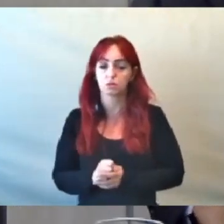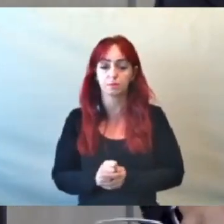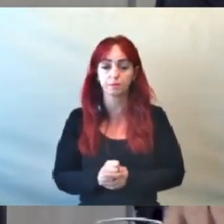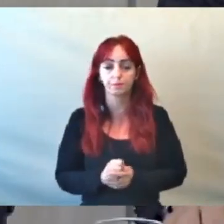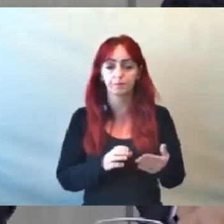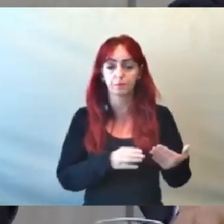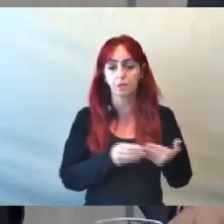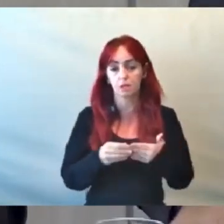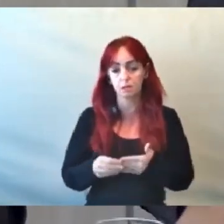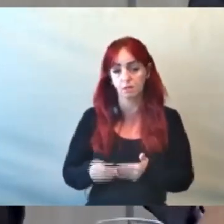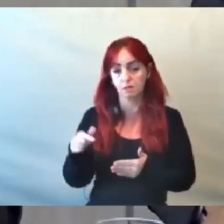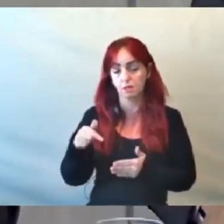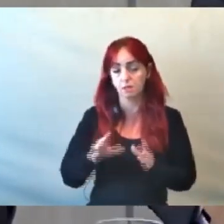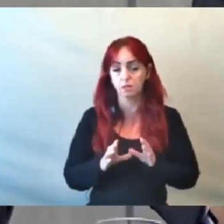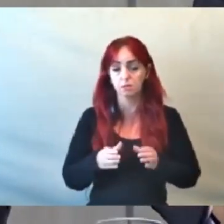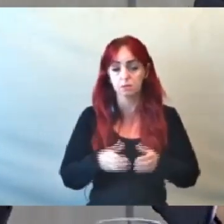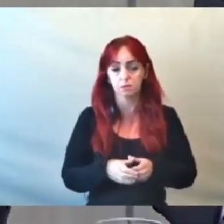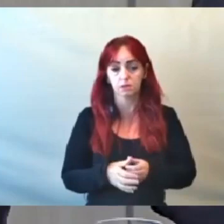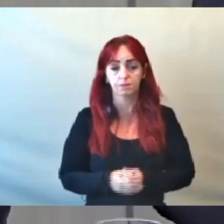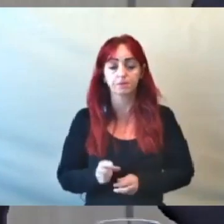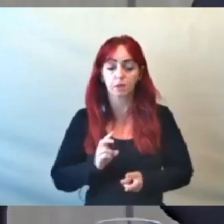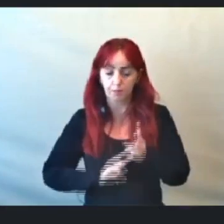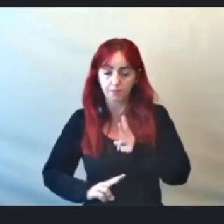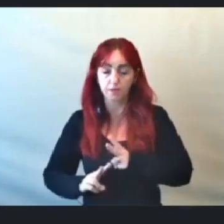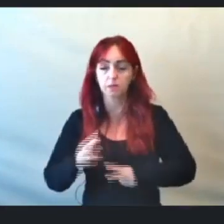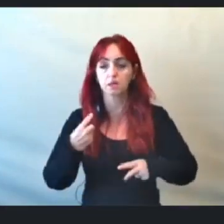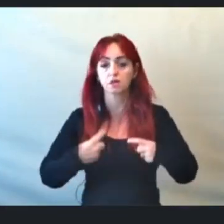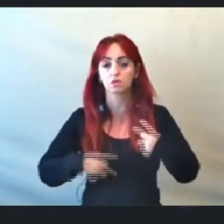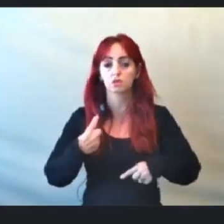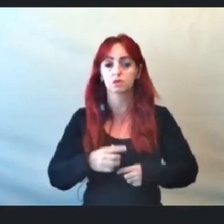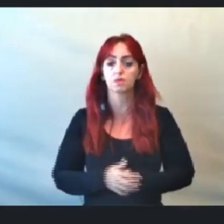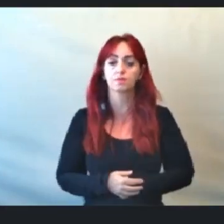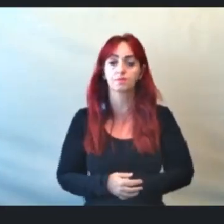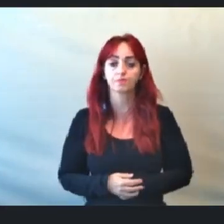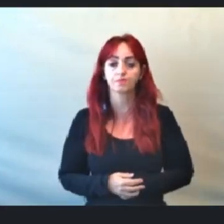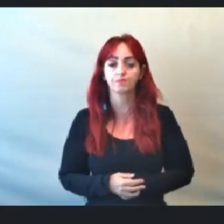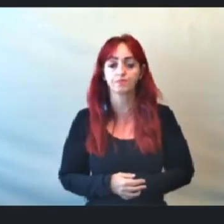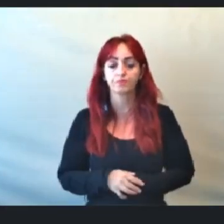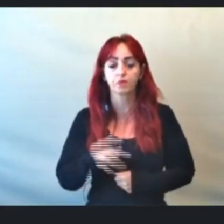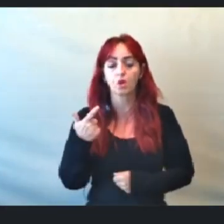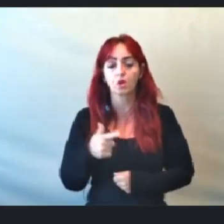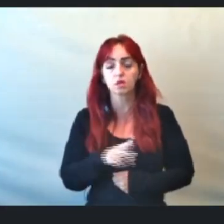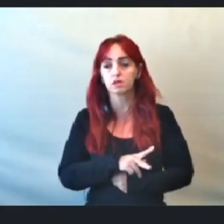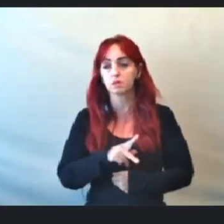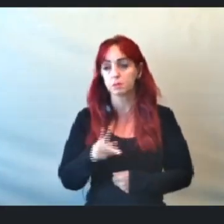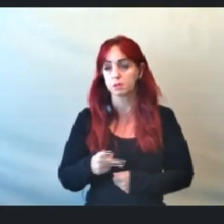mantenho em discussão. Mais uma vez, presidente, em discussão, eu acho que